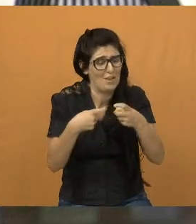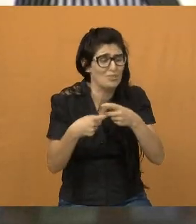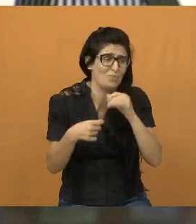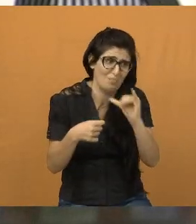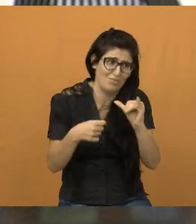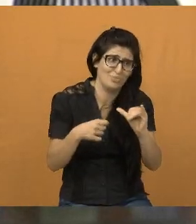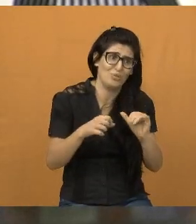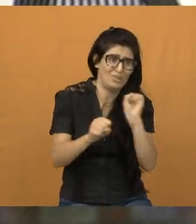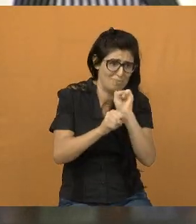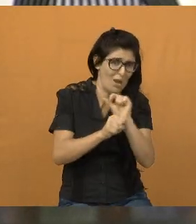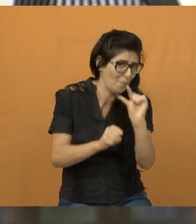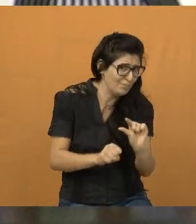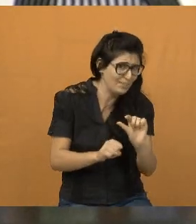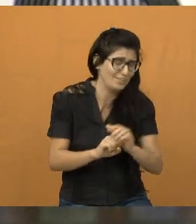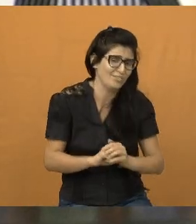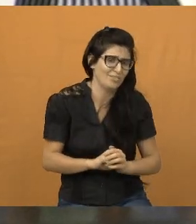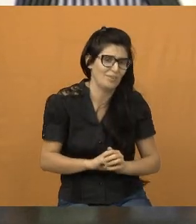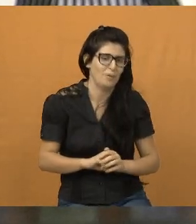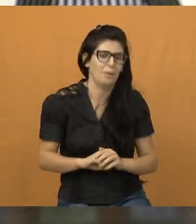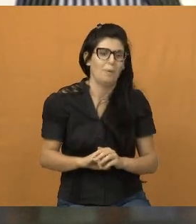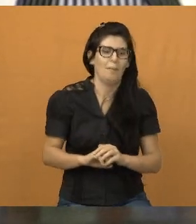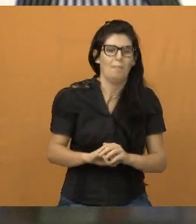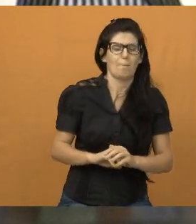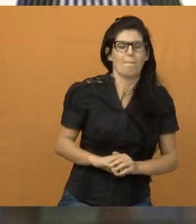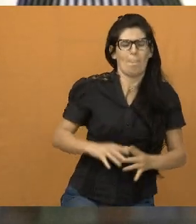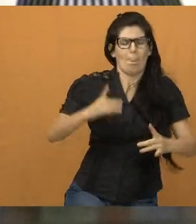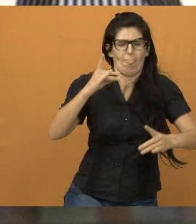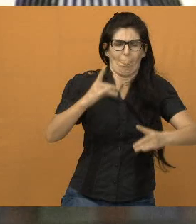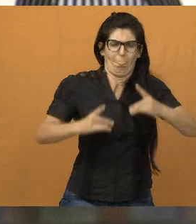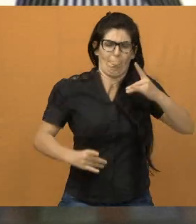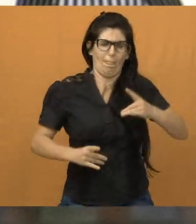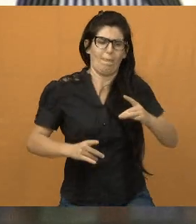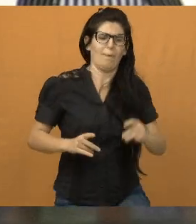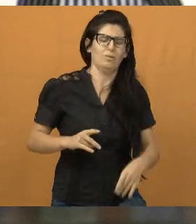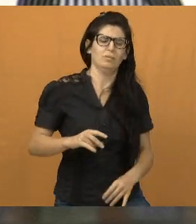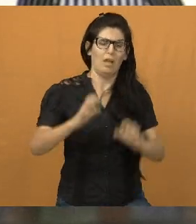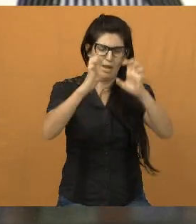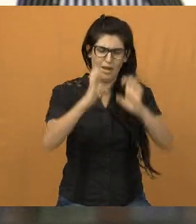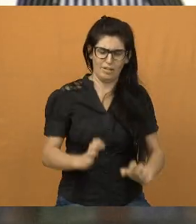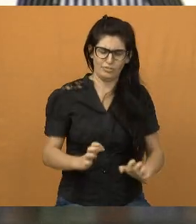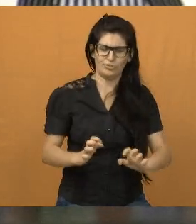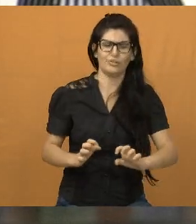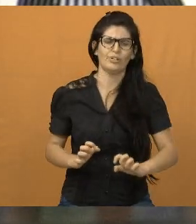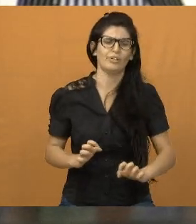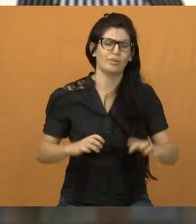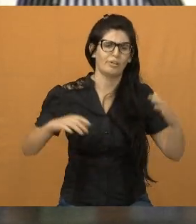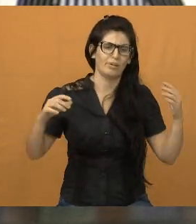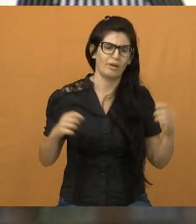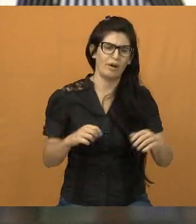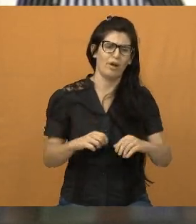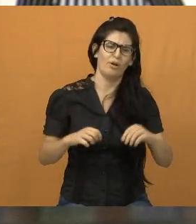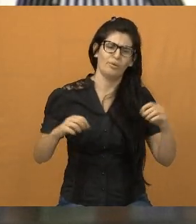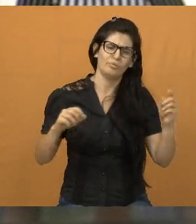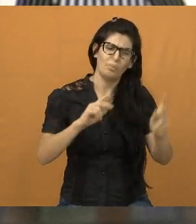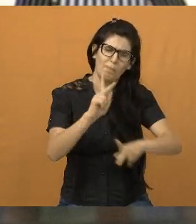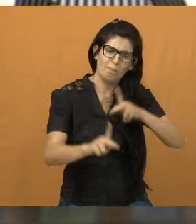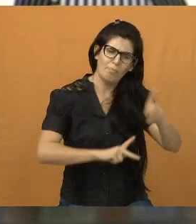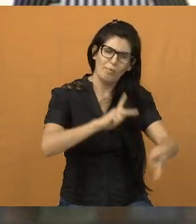eu vou tomar. Então, a gente só vê a seriedade da política pública direcionada à saúde do nosso